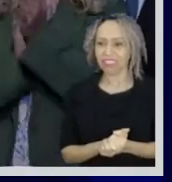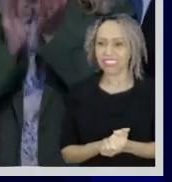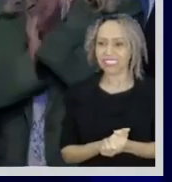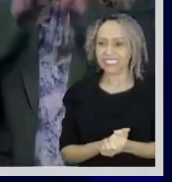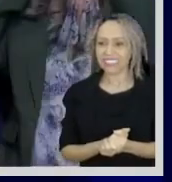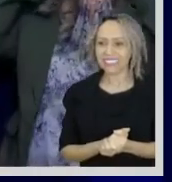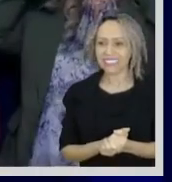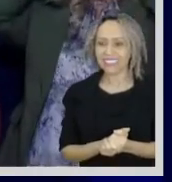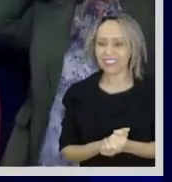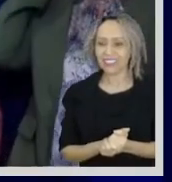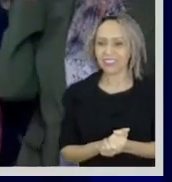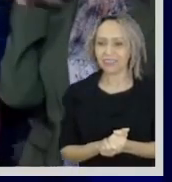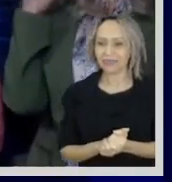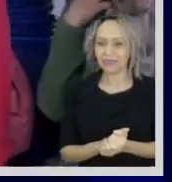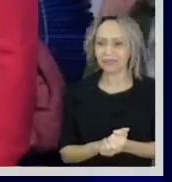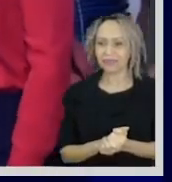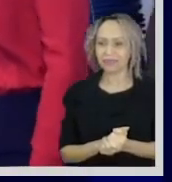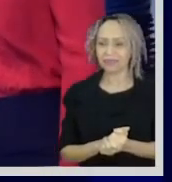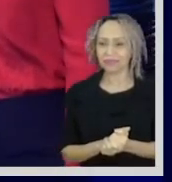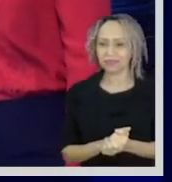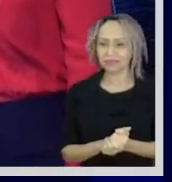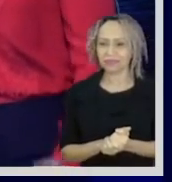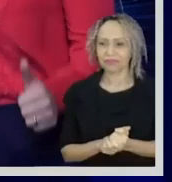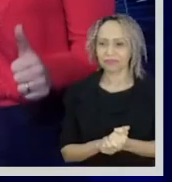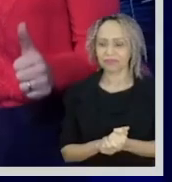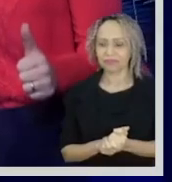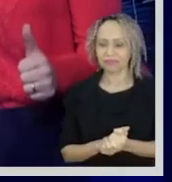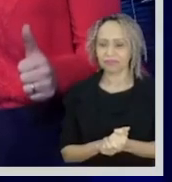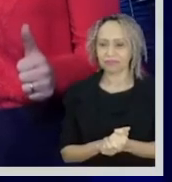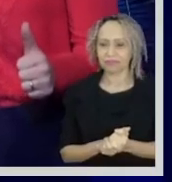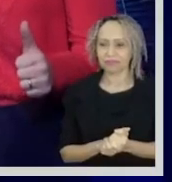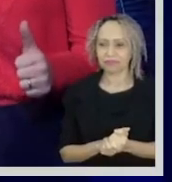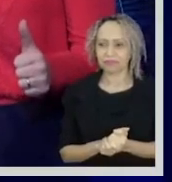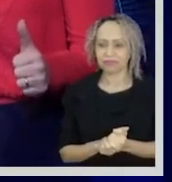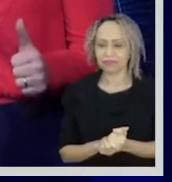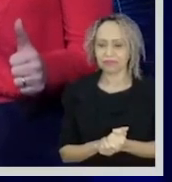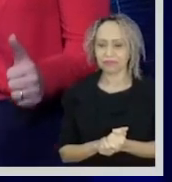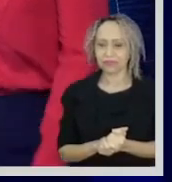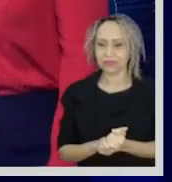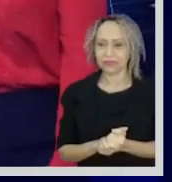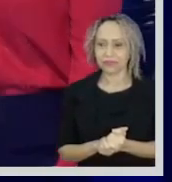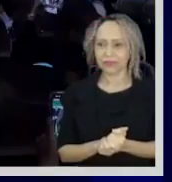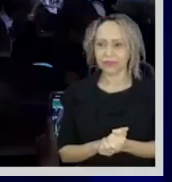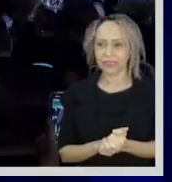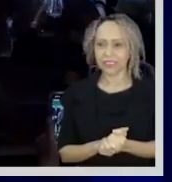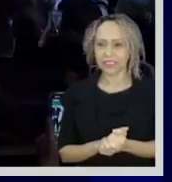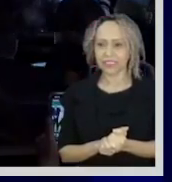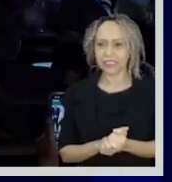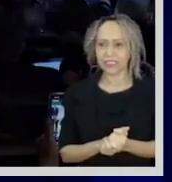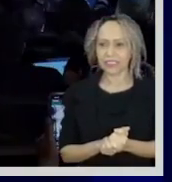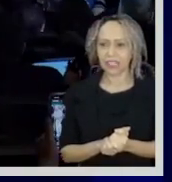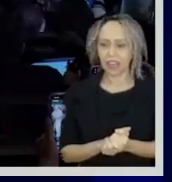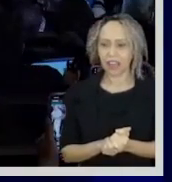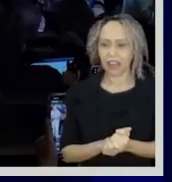estatais? Nós temos aí, ó, Correios, Petrobras, o BNDES já foi anunciado, né? E Banco Central. Você acha que alguma